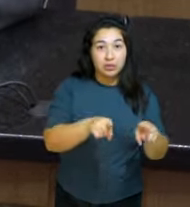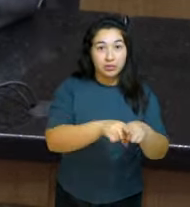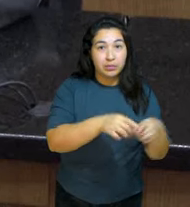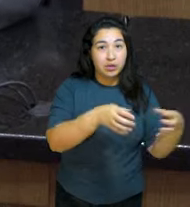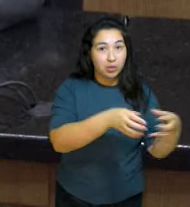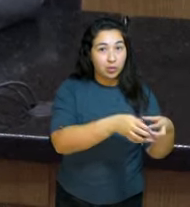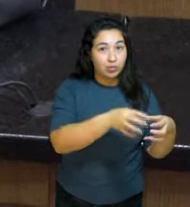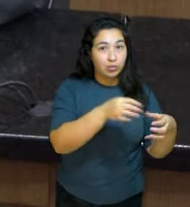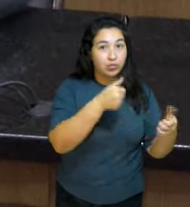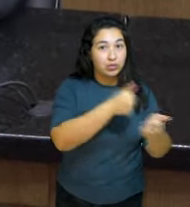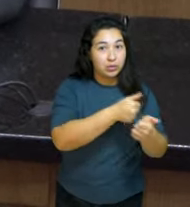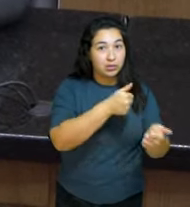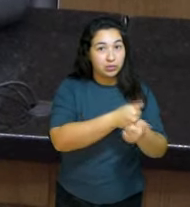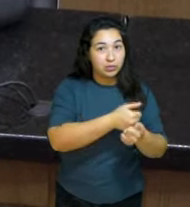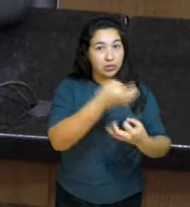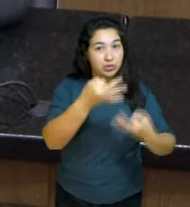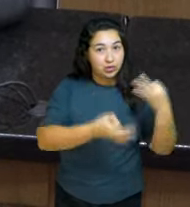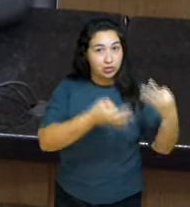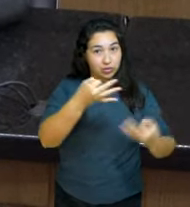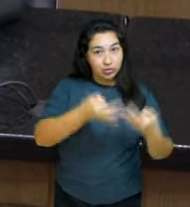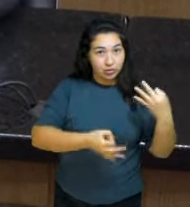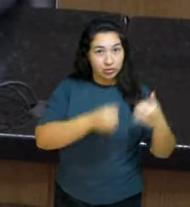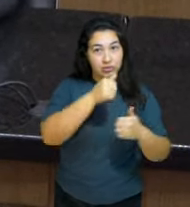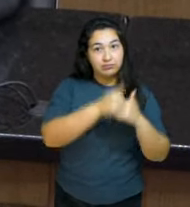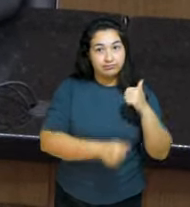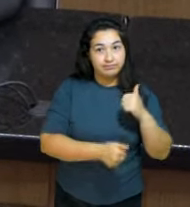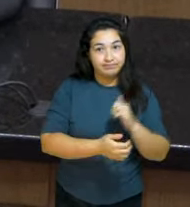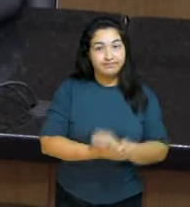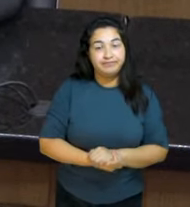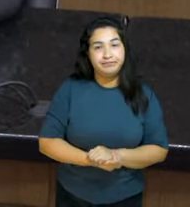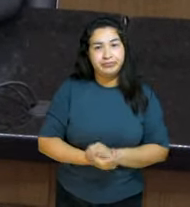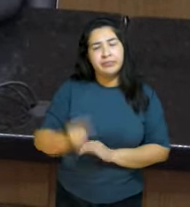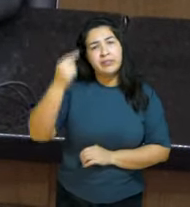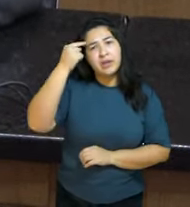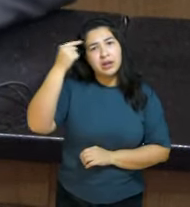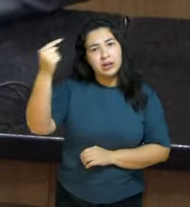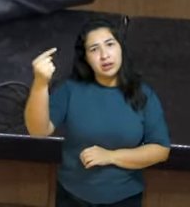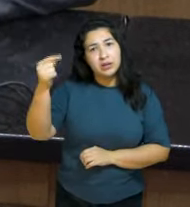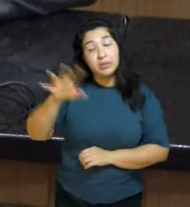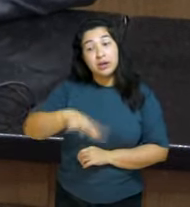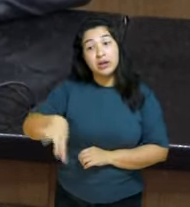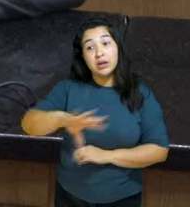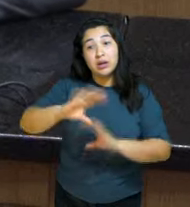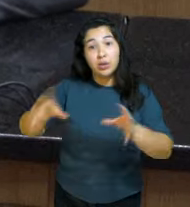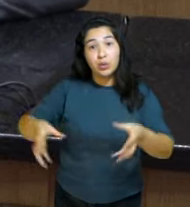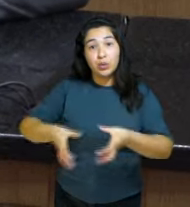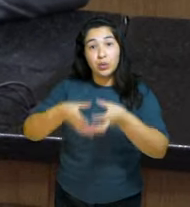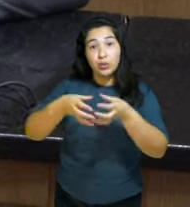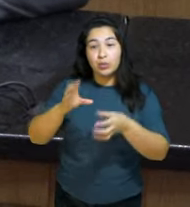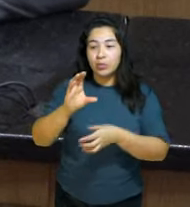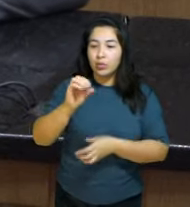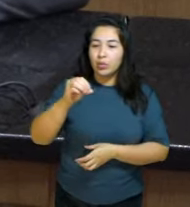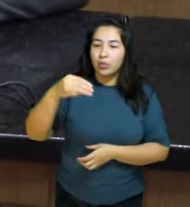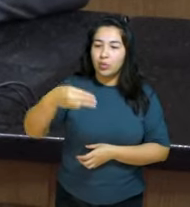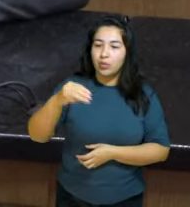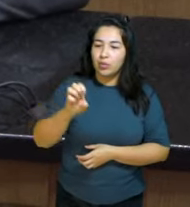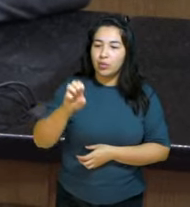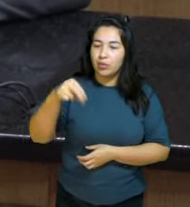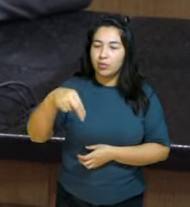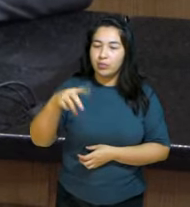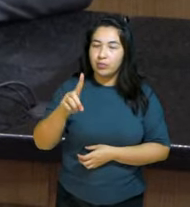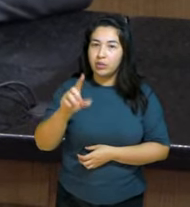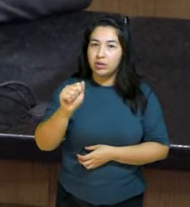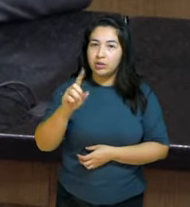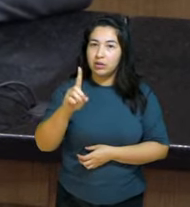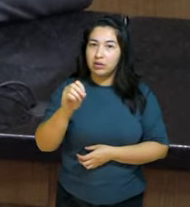Justiça Desportiva. Lembrar, sim, que os comendadores presentes e os comendadores do Estado de Santa